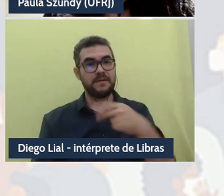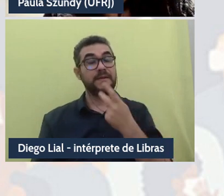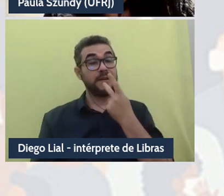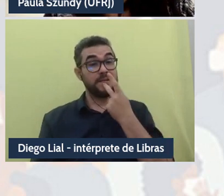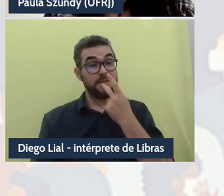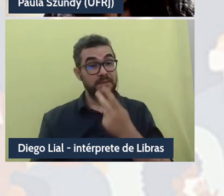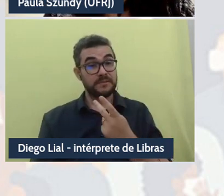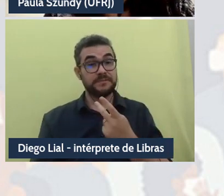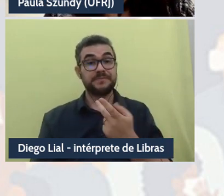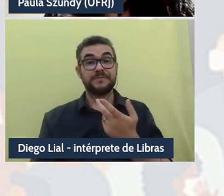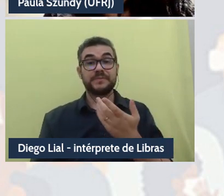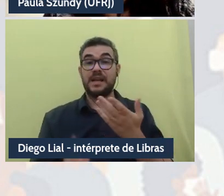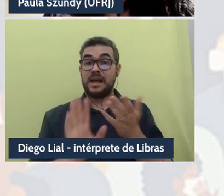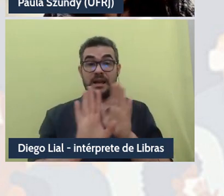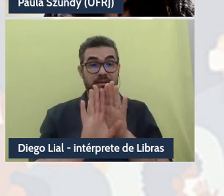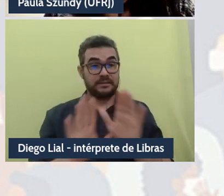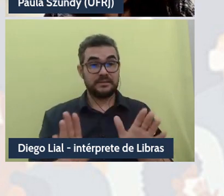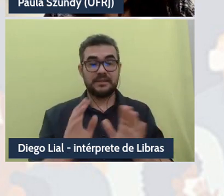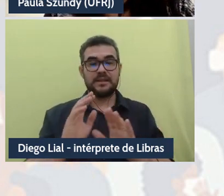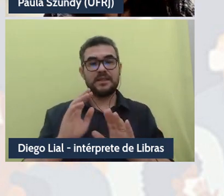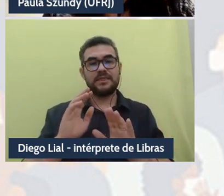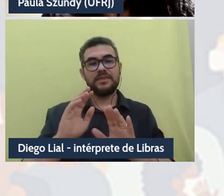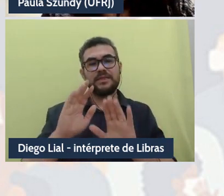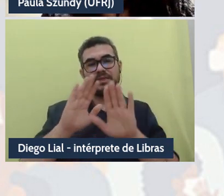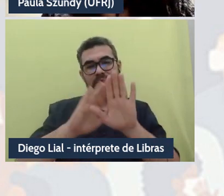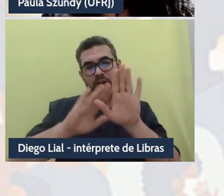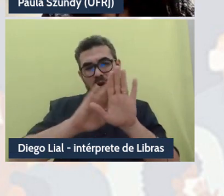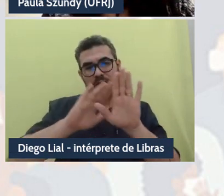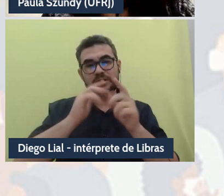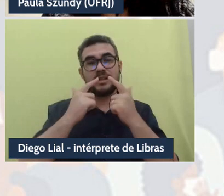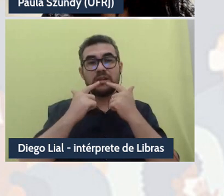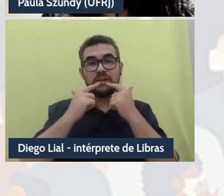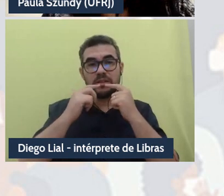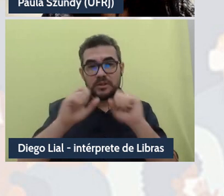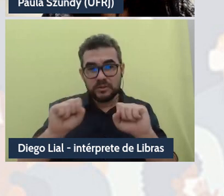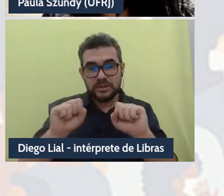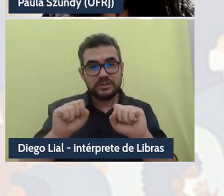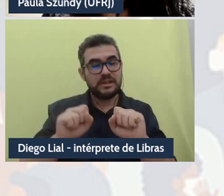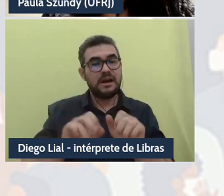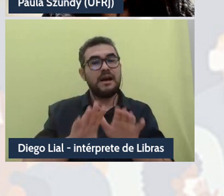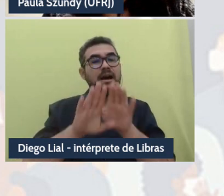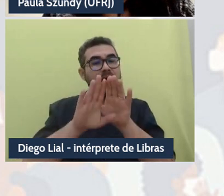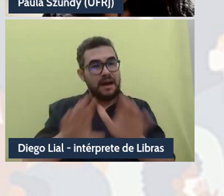para a criação de formas de exclusão, né, e sua conversão